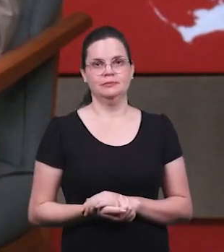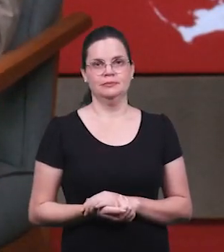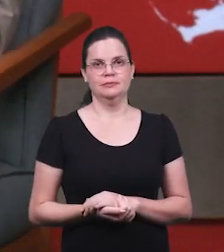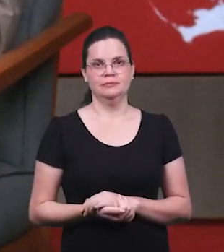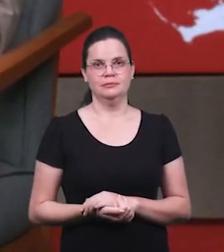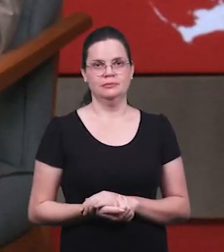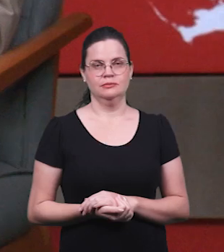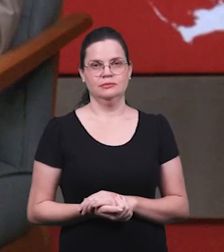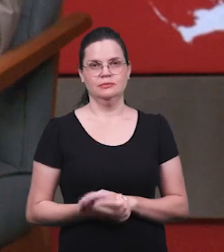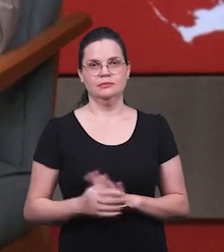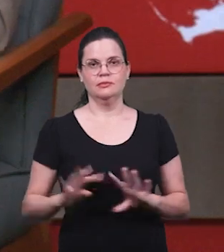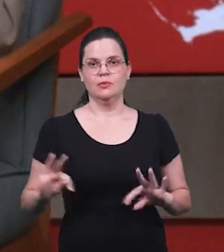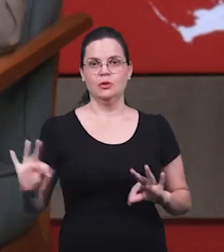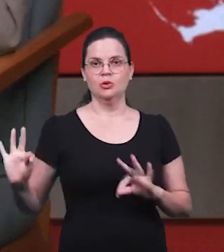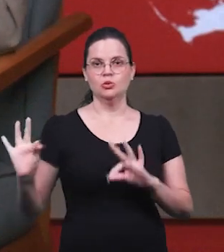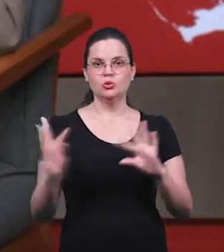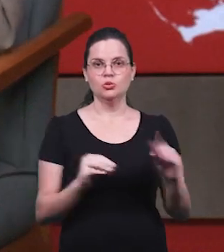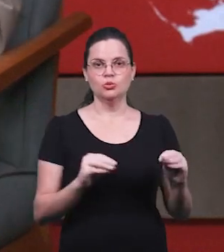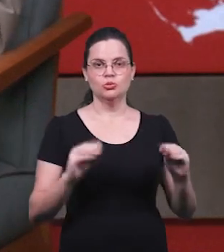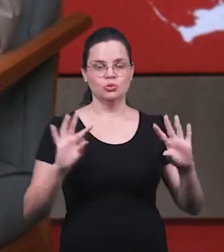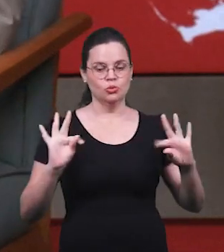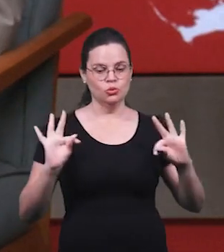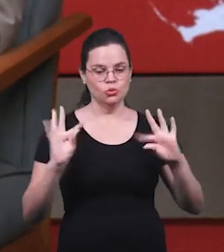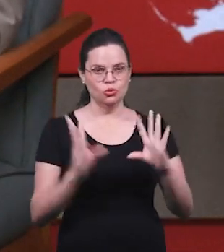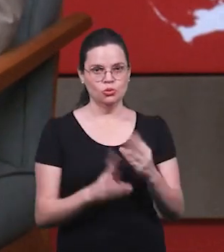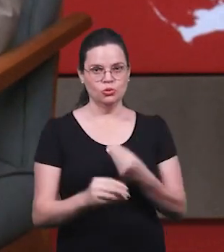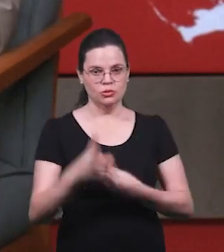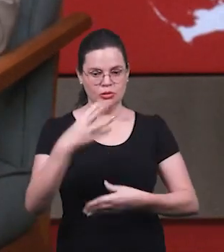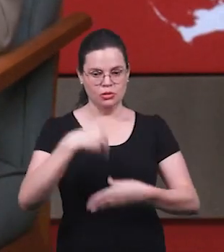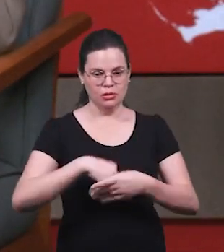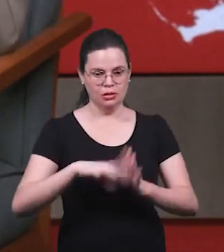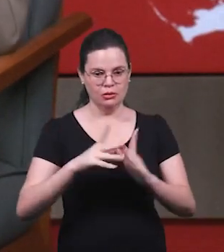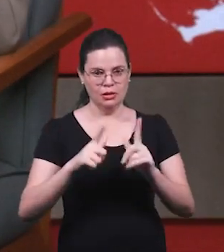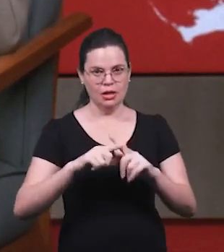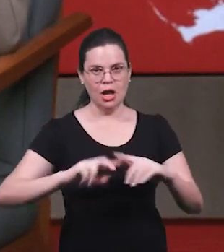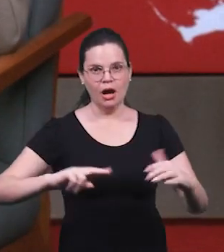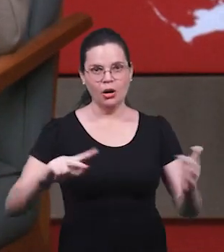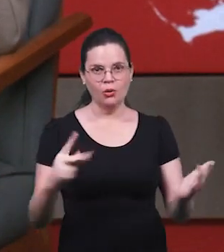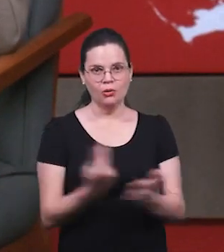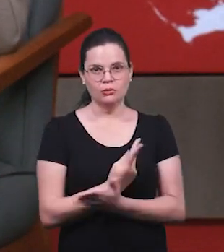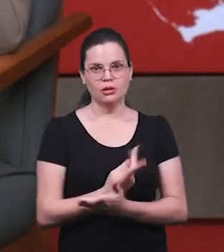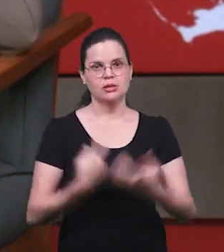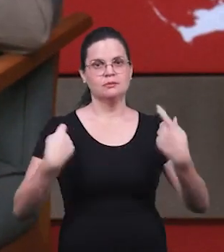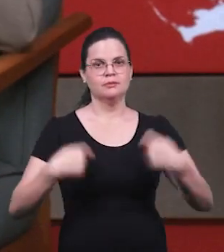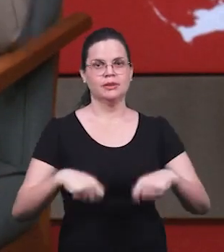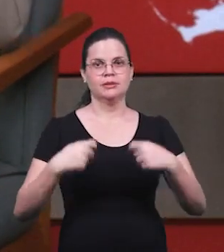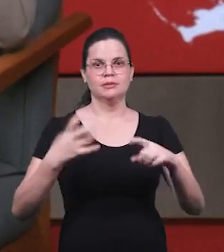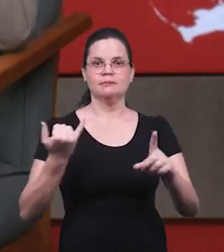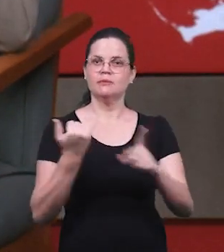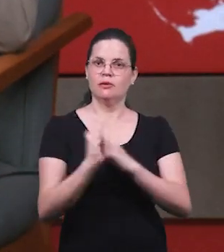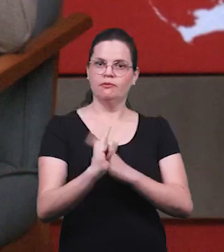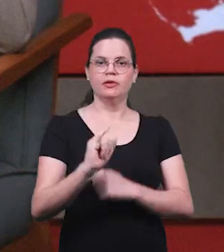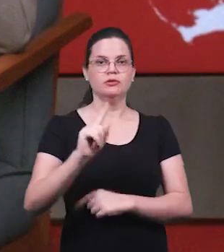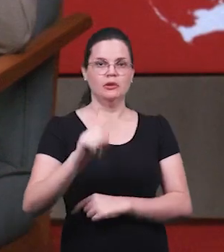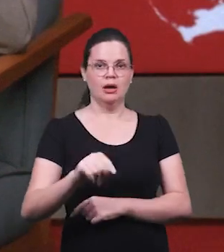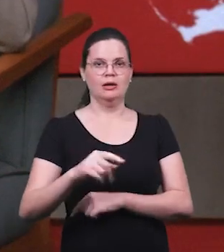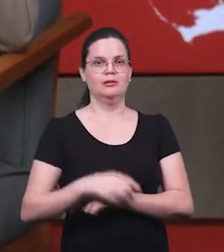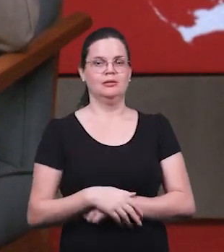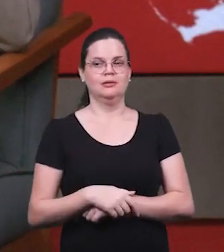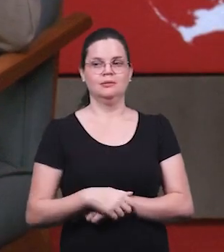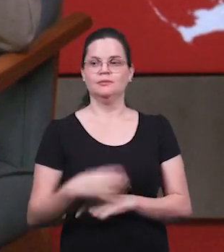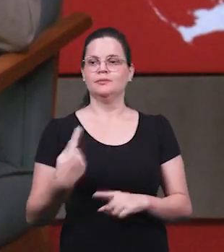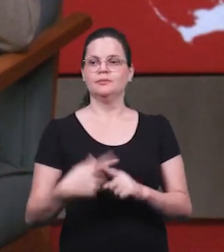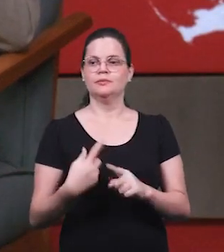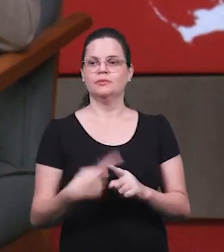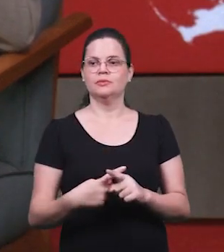Tudo aquilo que é na vida da igreja, tudo na vida da igreja é profético. Por que é profético? Porque é